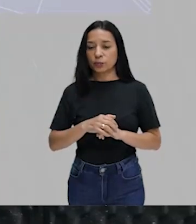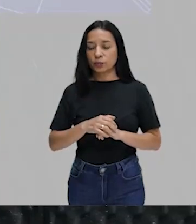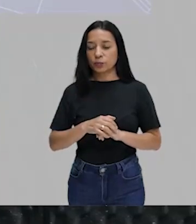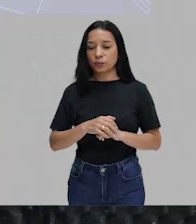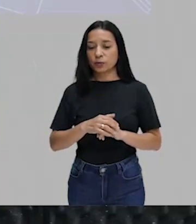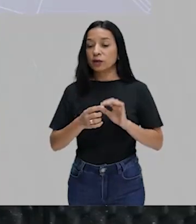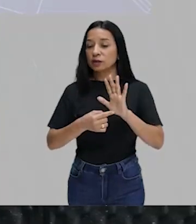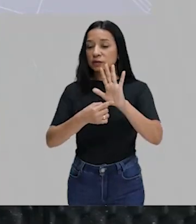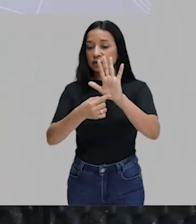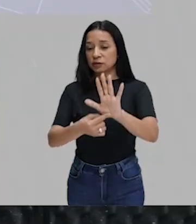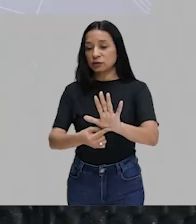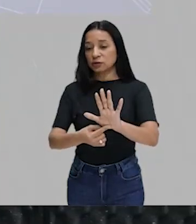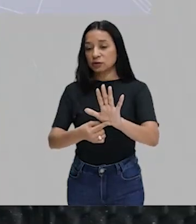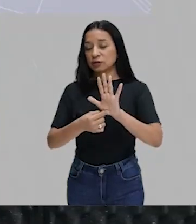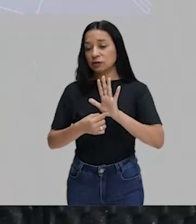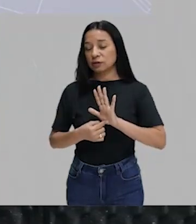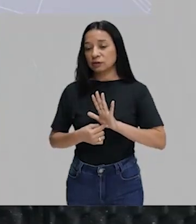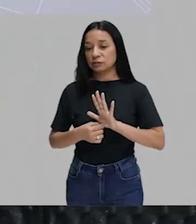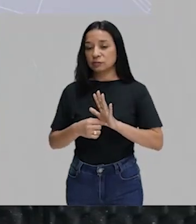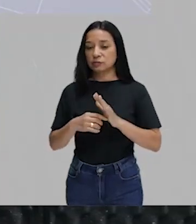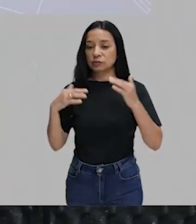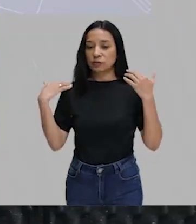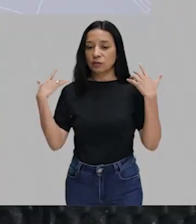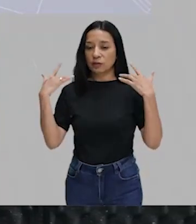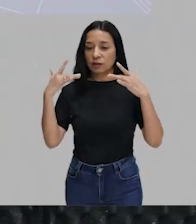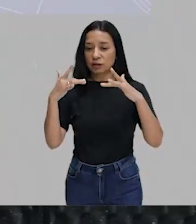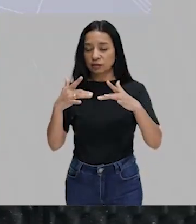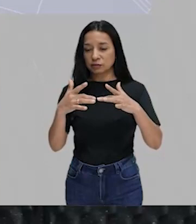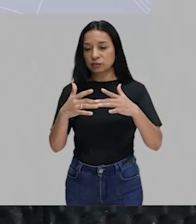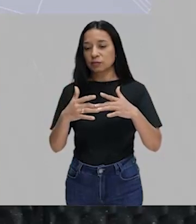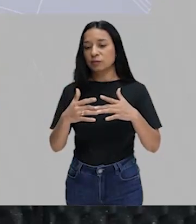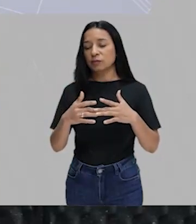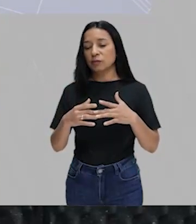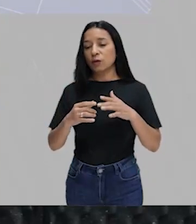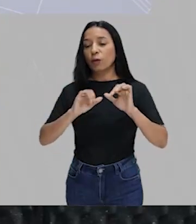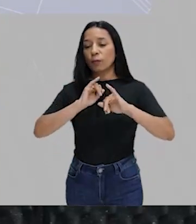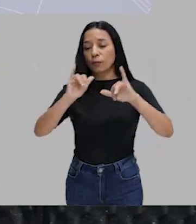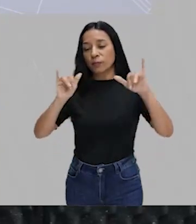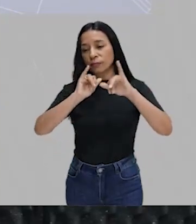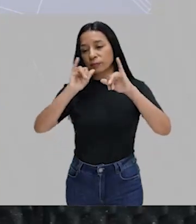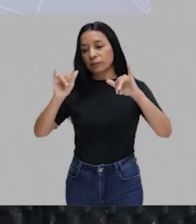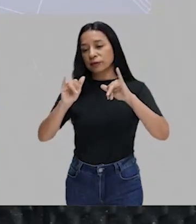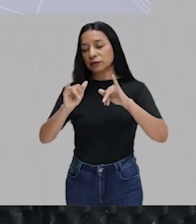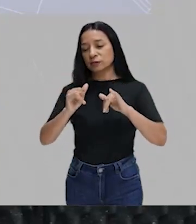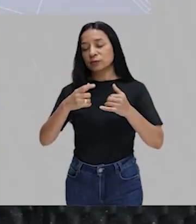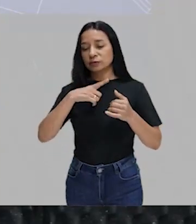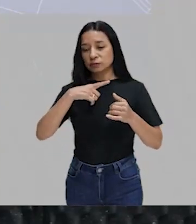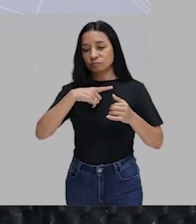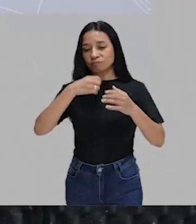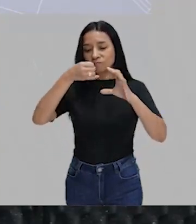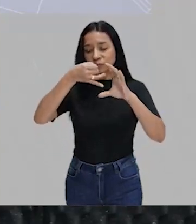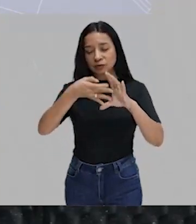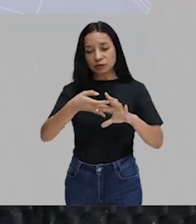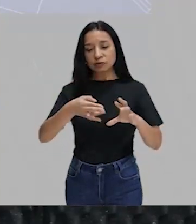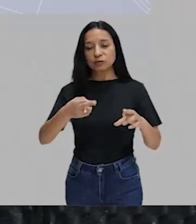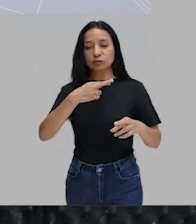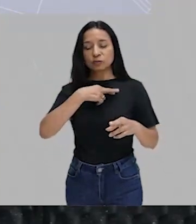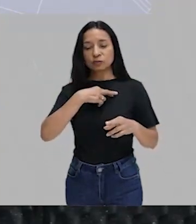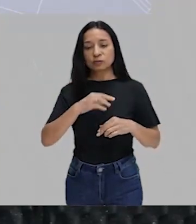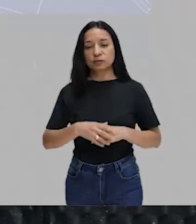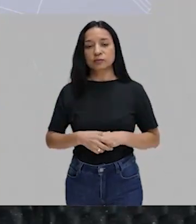as suas publicações iniciais tenham características românticas. Olha ele já pulando aqui para o parnasianismo.